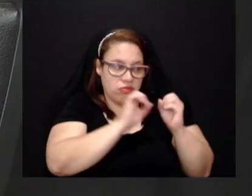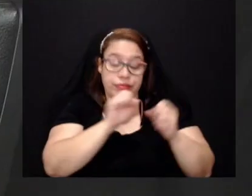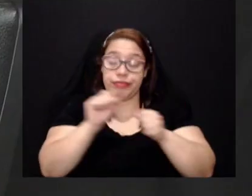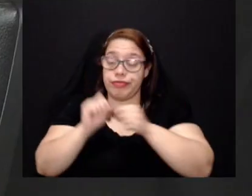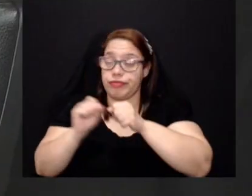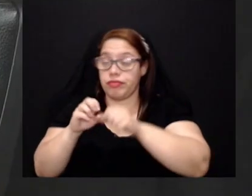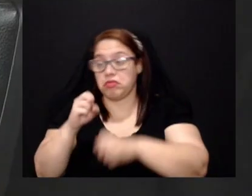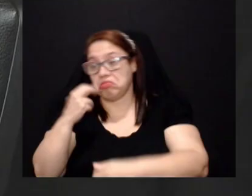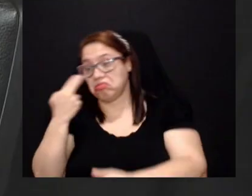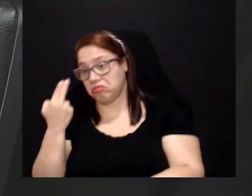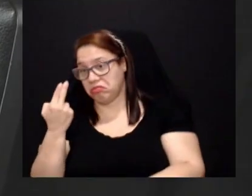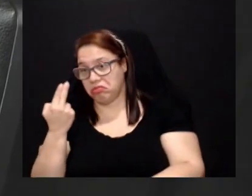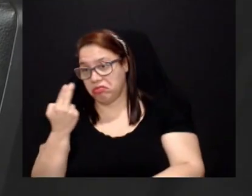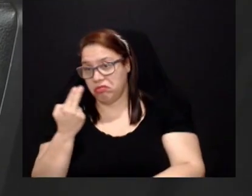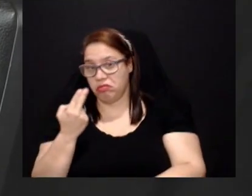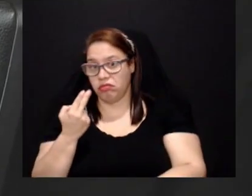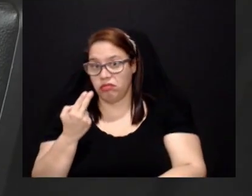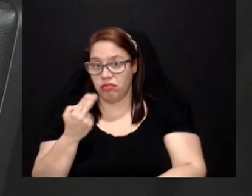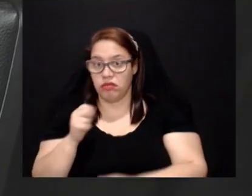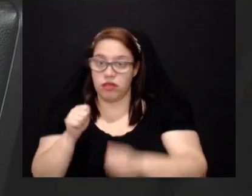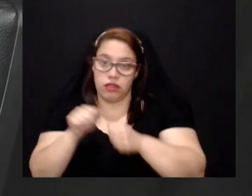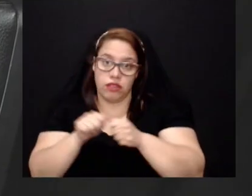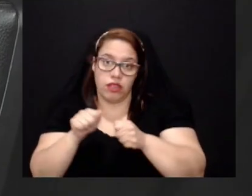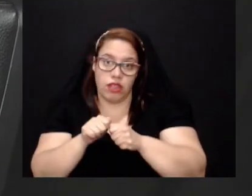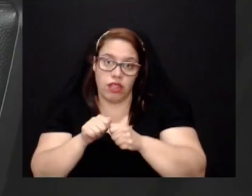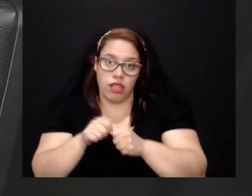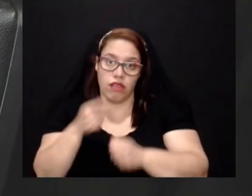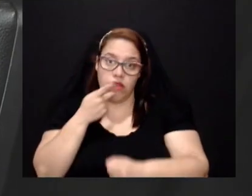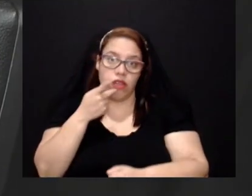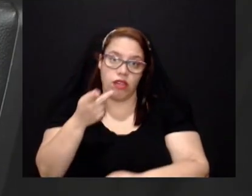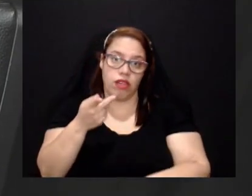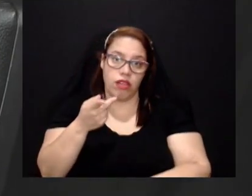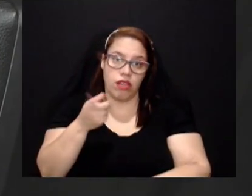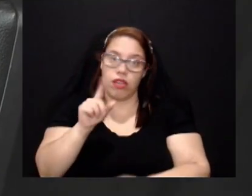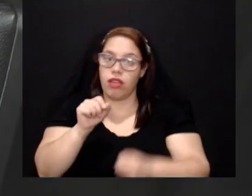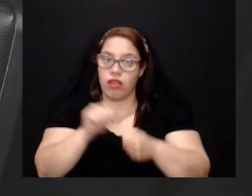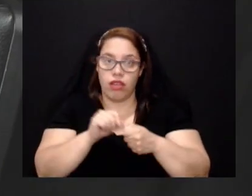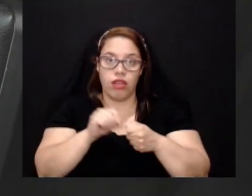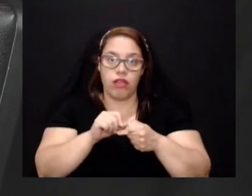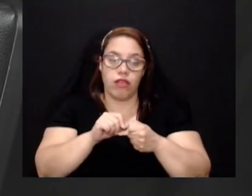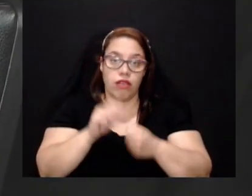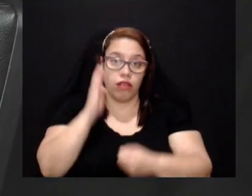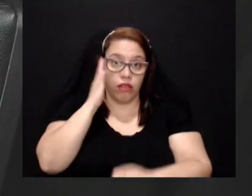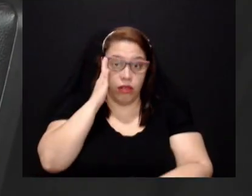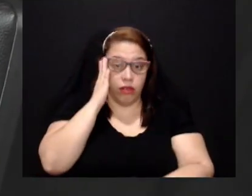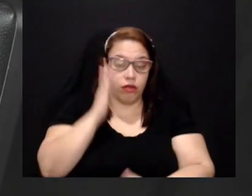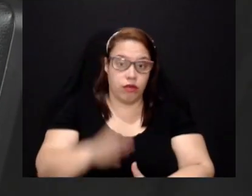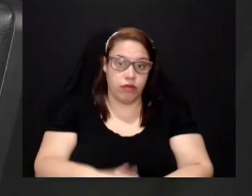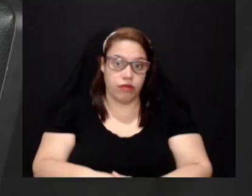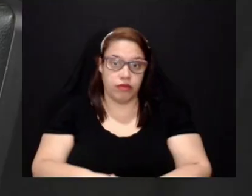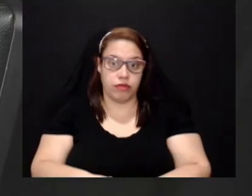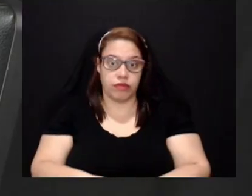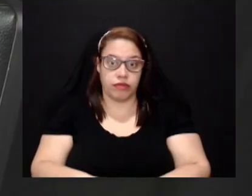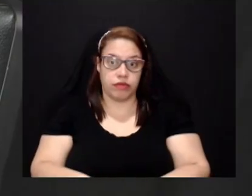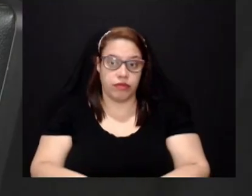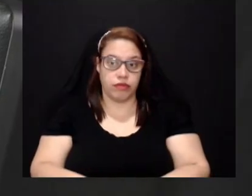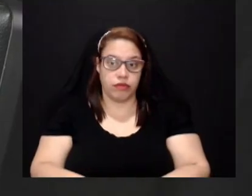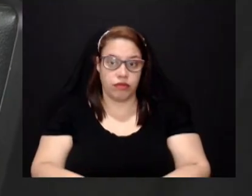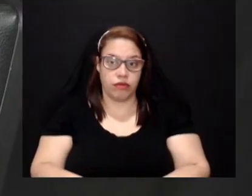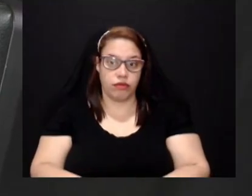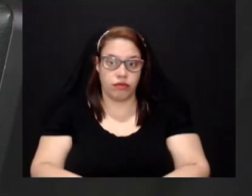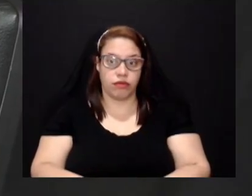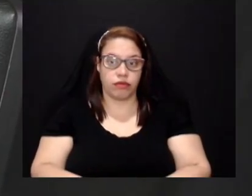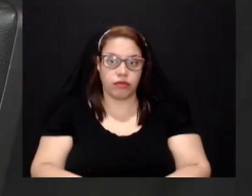quando se faz e diz que não foi feito, né? Esse tipo de questão assim, eu